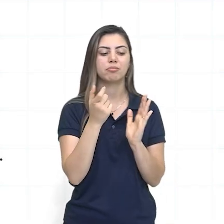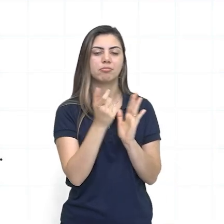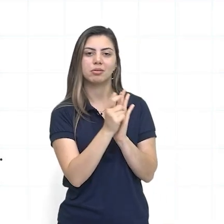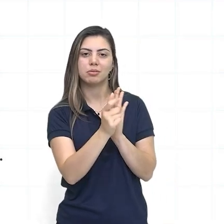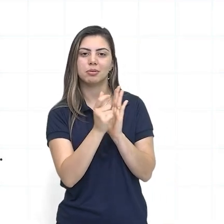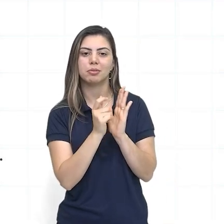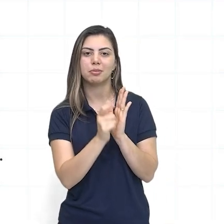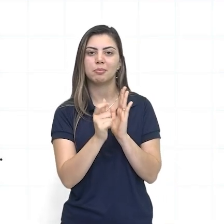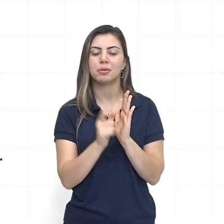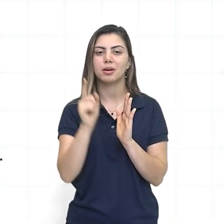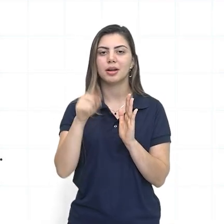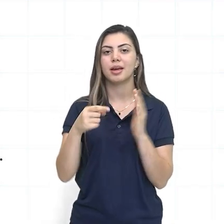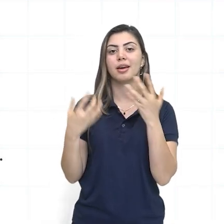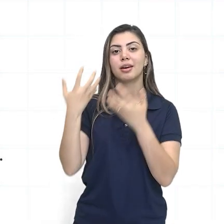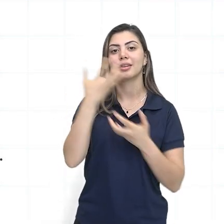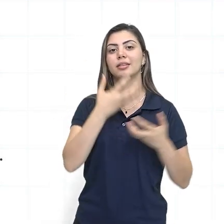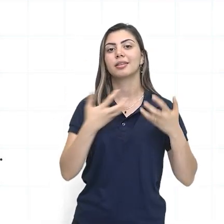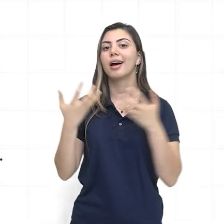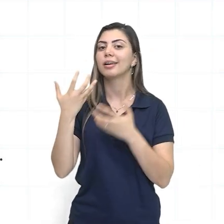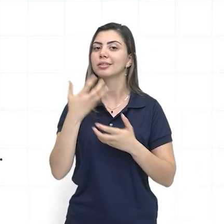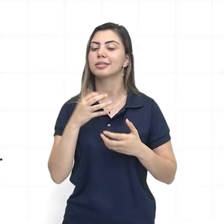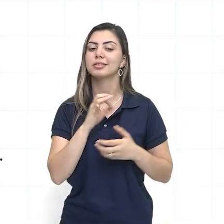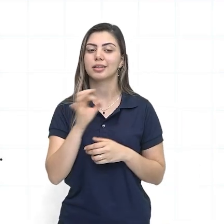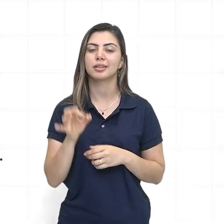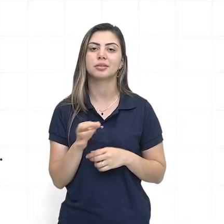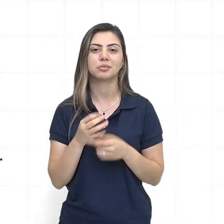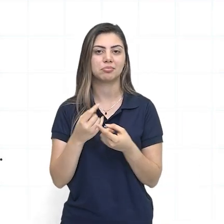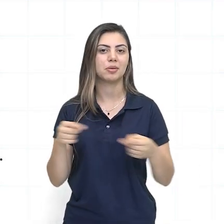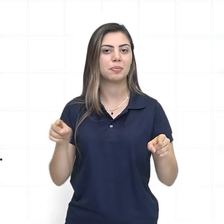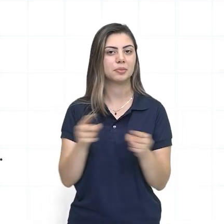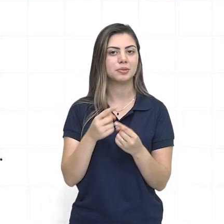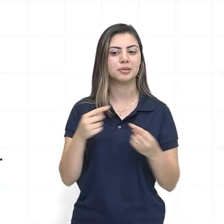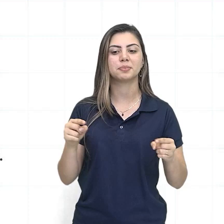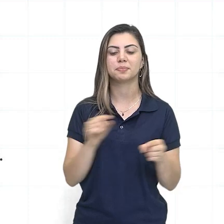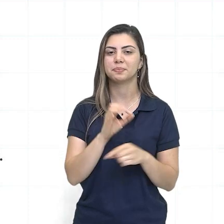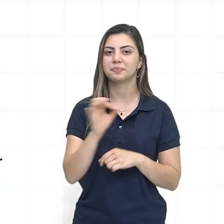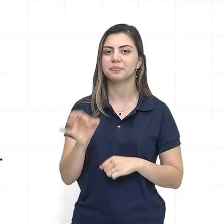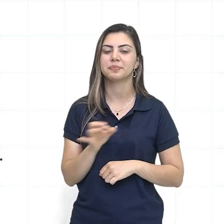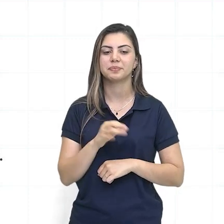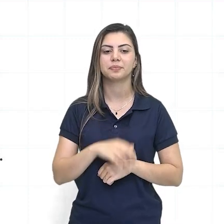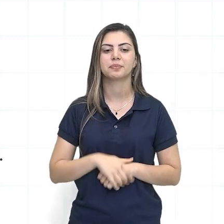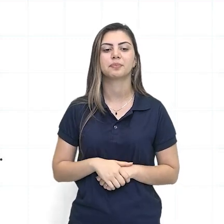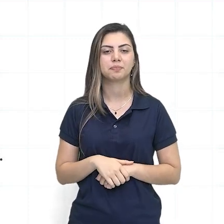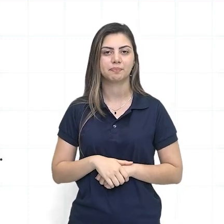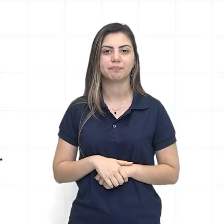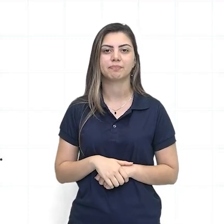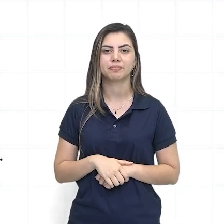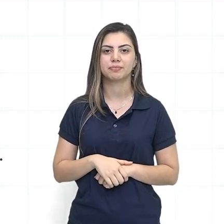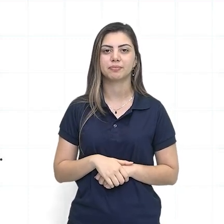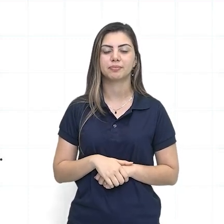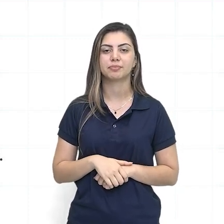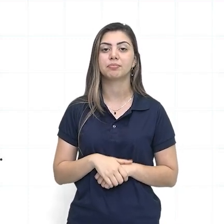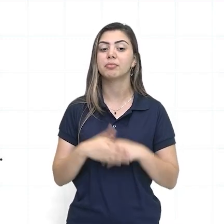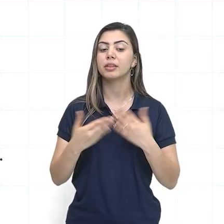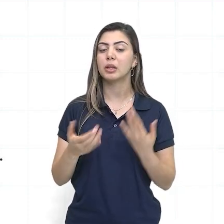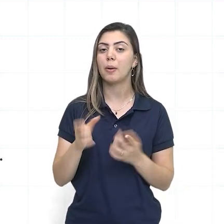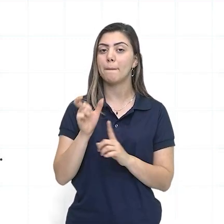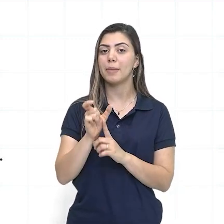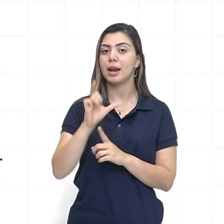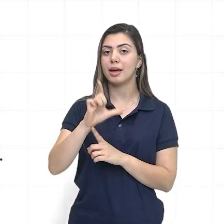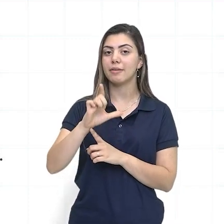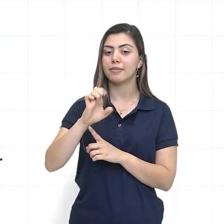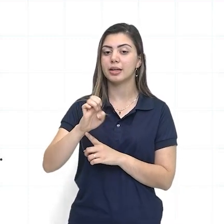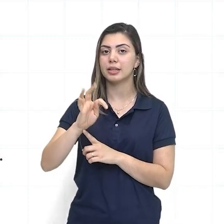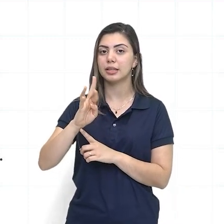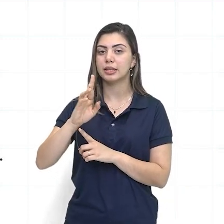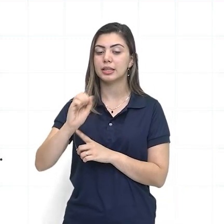Justamente palavras cantadas. A música são palavras cantadas. Então, a palavra letra,